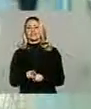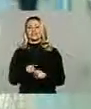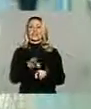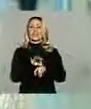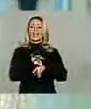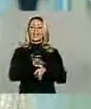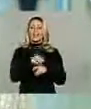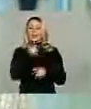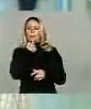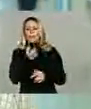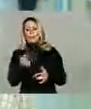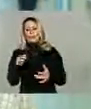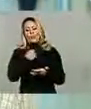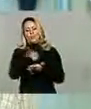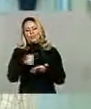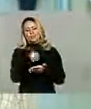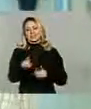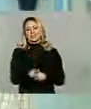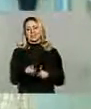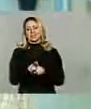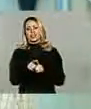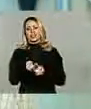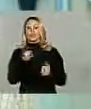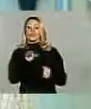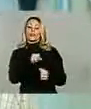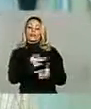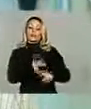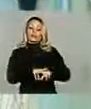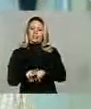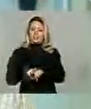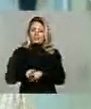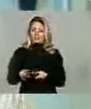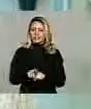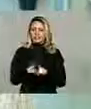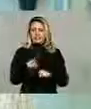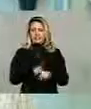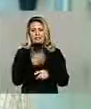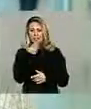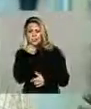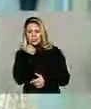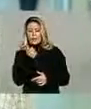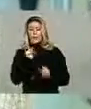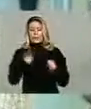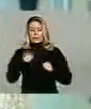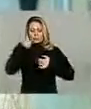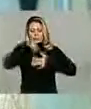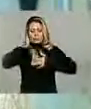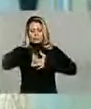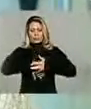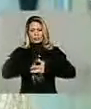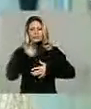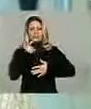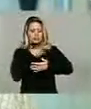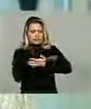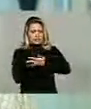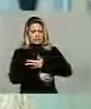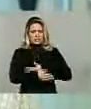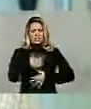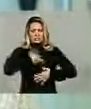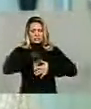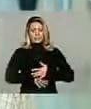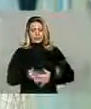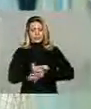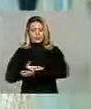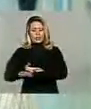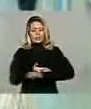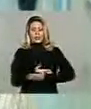de verduras que não se feita a limpeza adequada. Esse parasita pode entrar na corrente sanguínea do